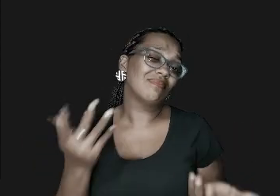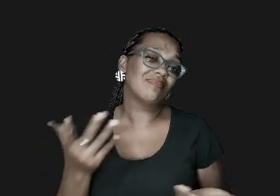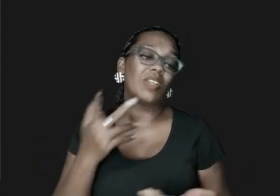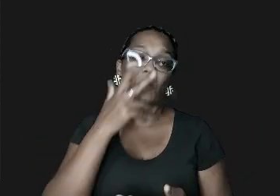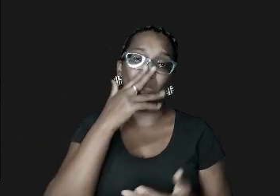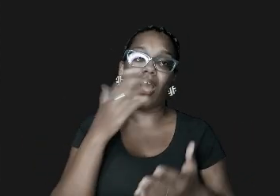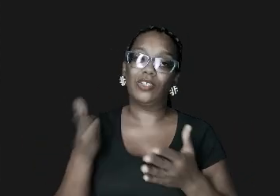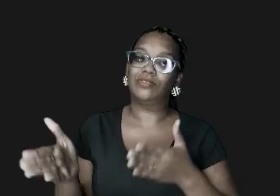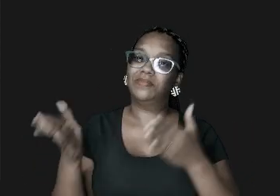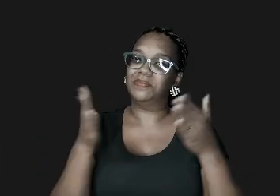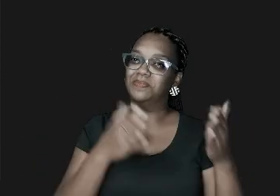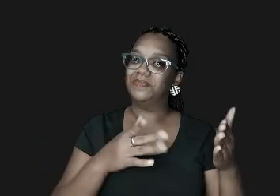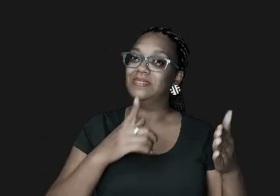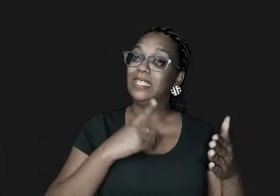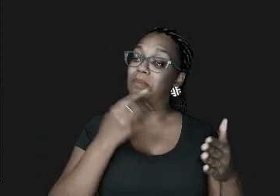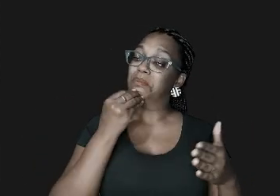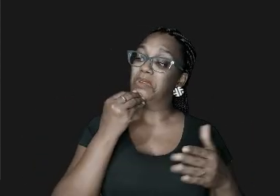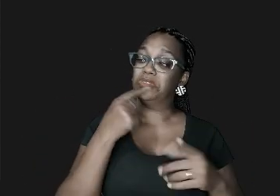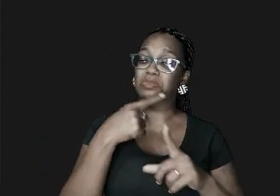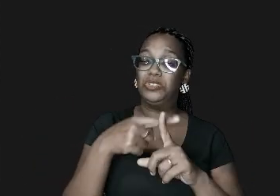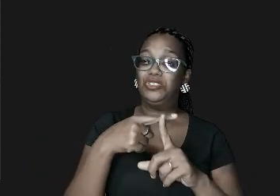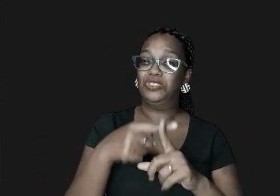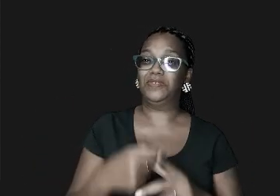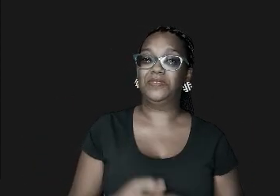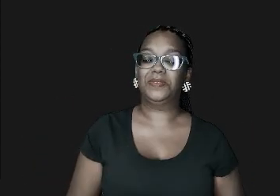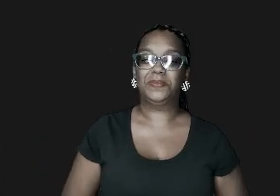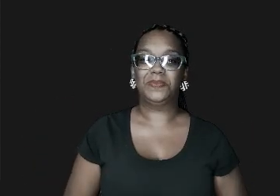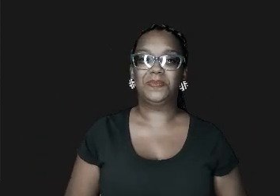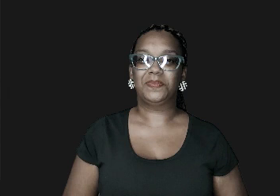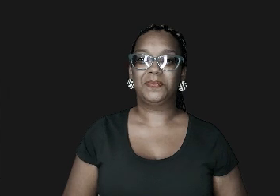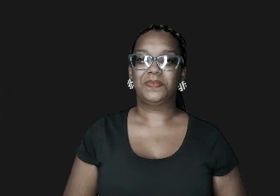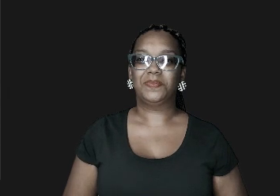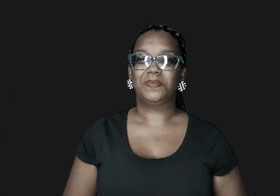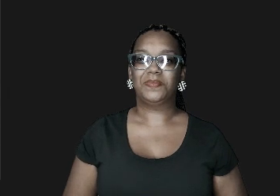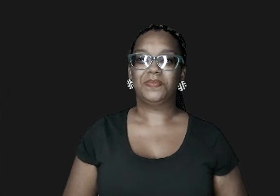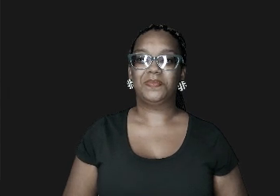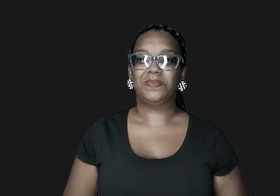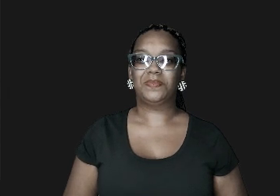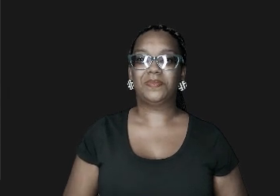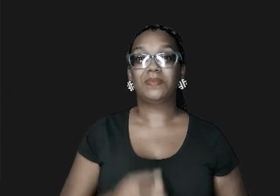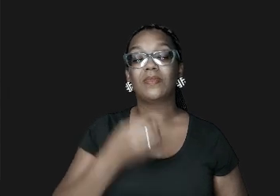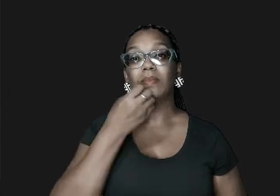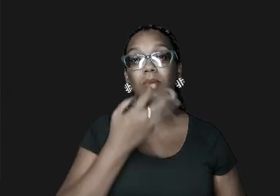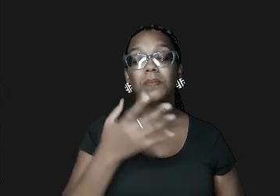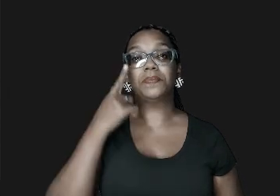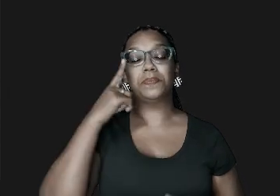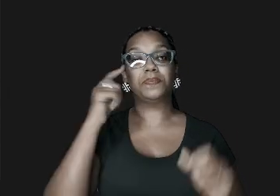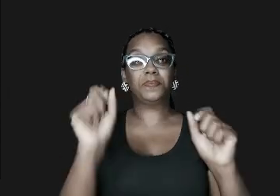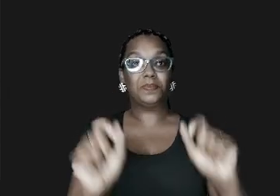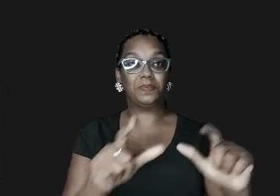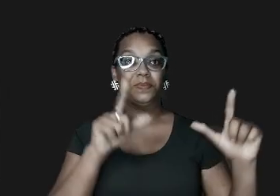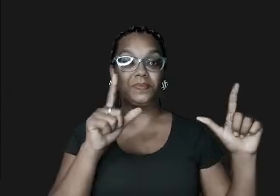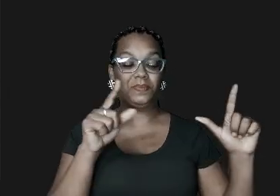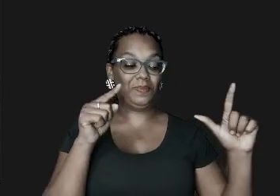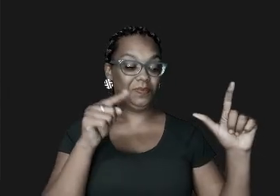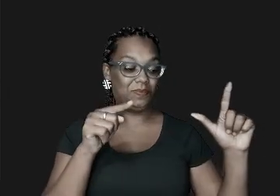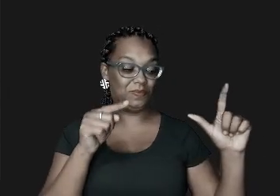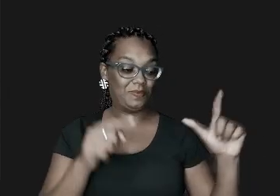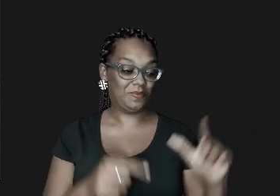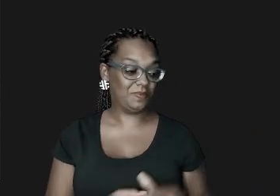Enfim acho que tem esse lado aí que pode ser positivo bom